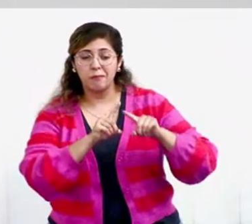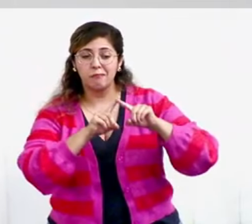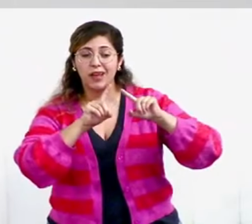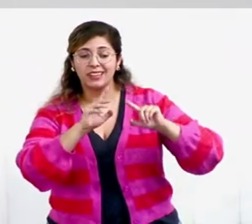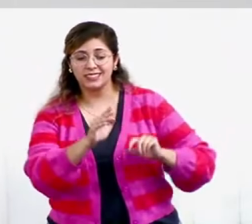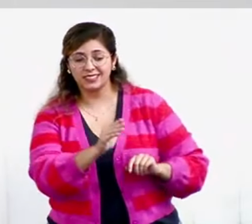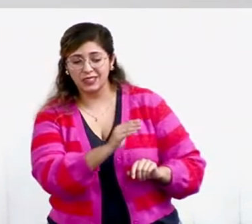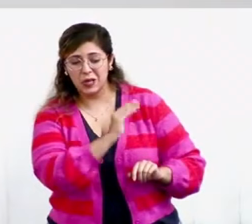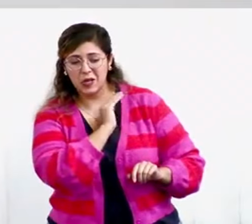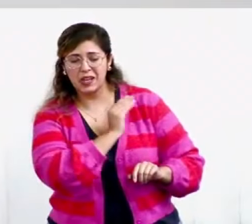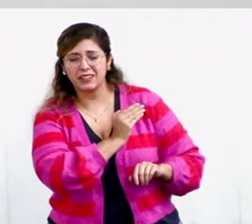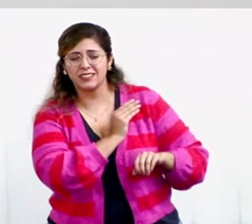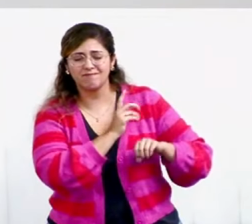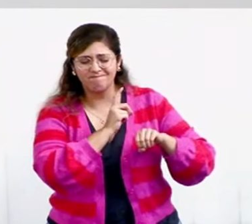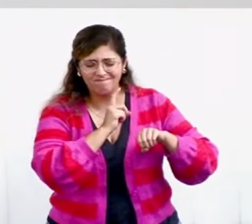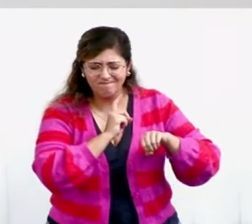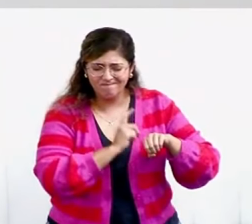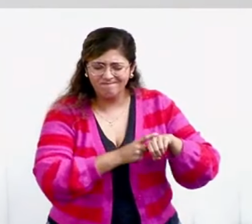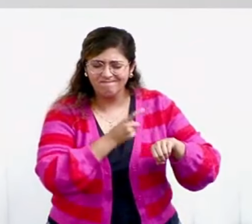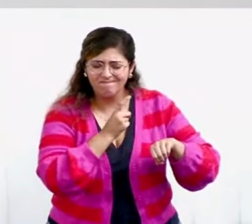coração duro.